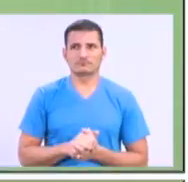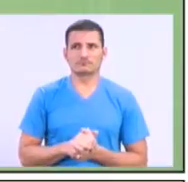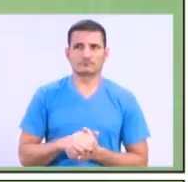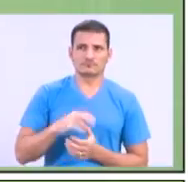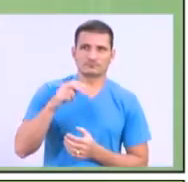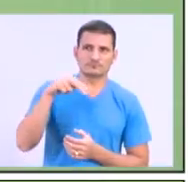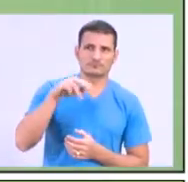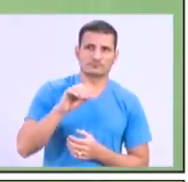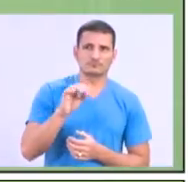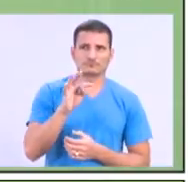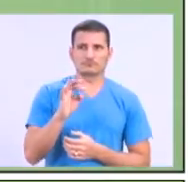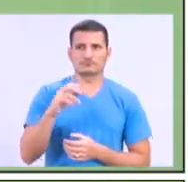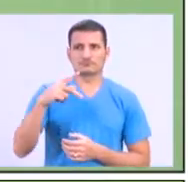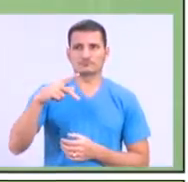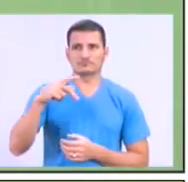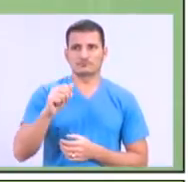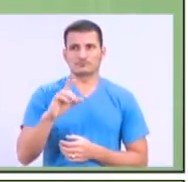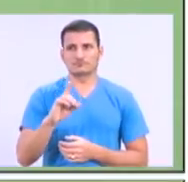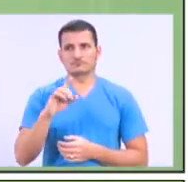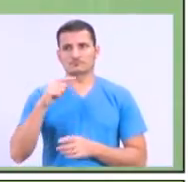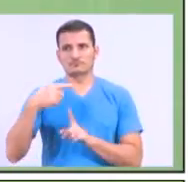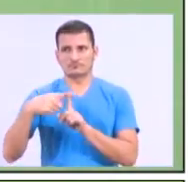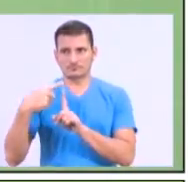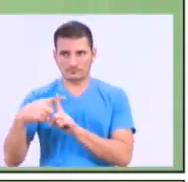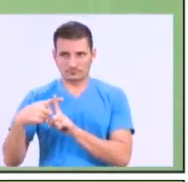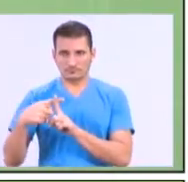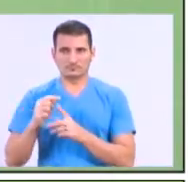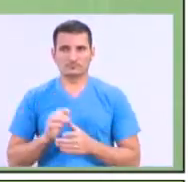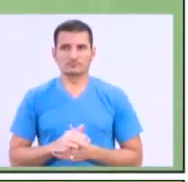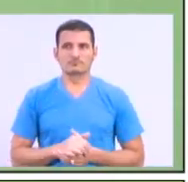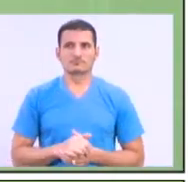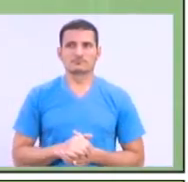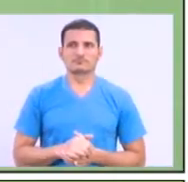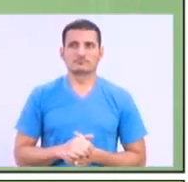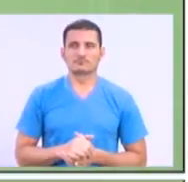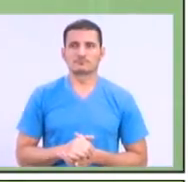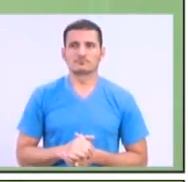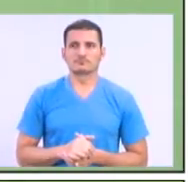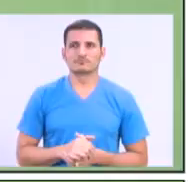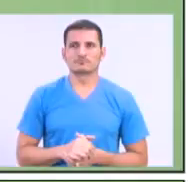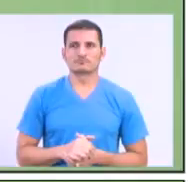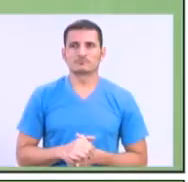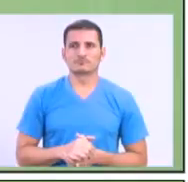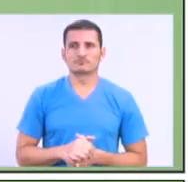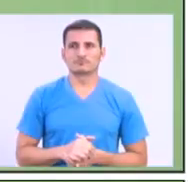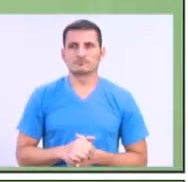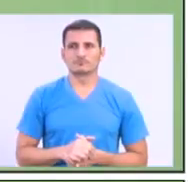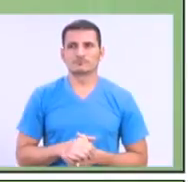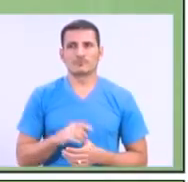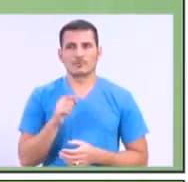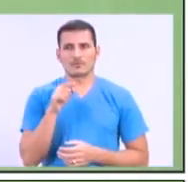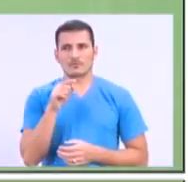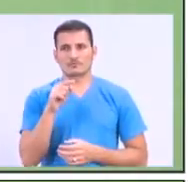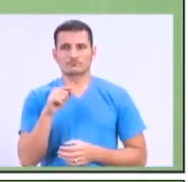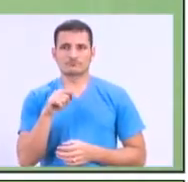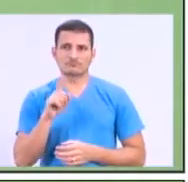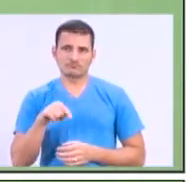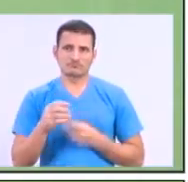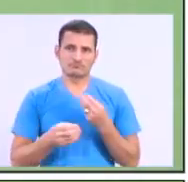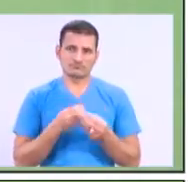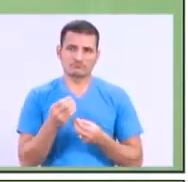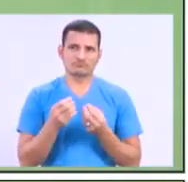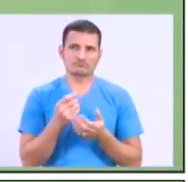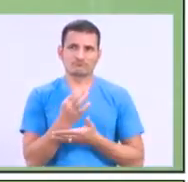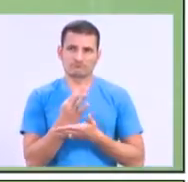Notepad++, certo? Que ele vai trabalhar com... Ele funciona como um editor de texto.